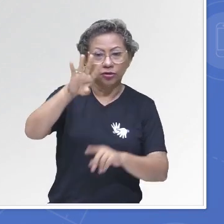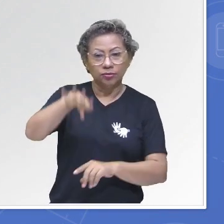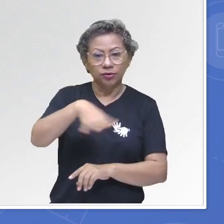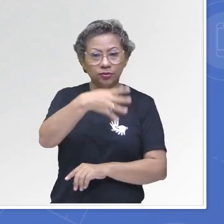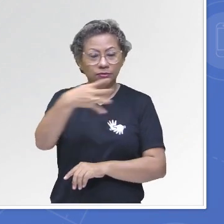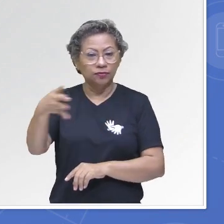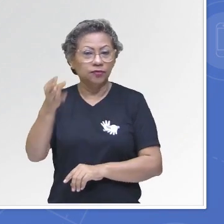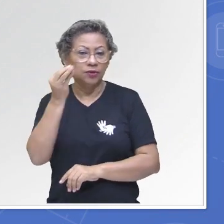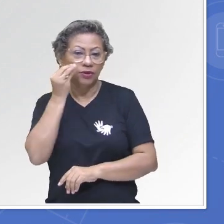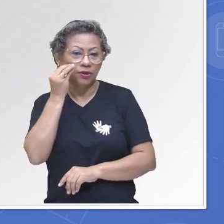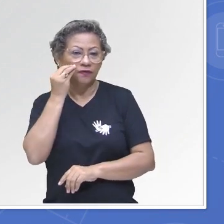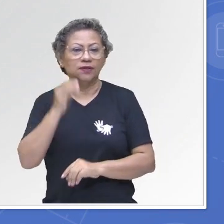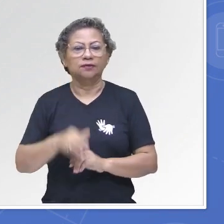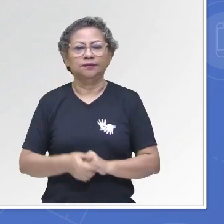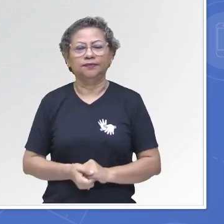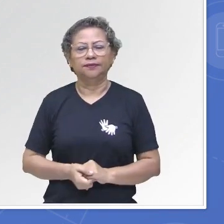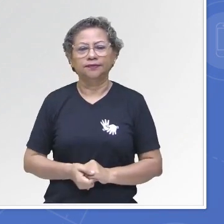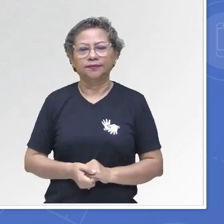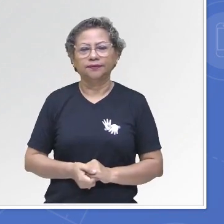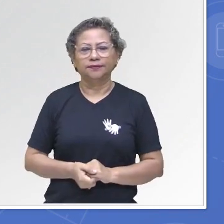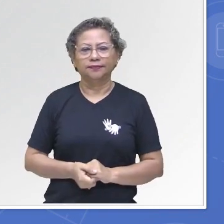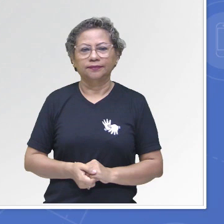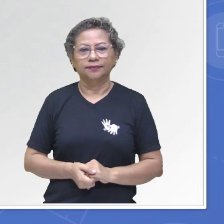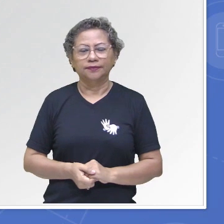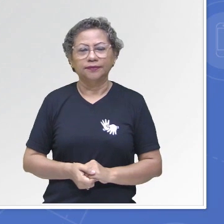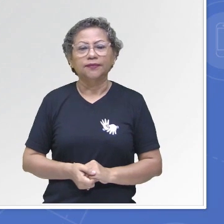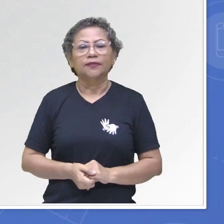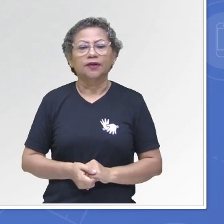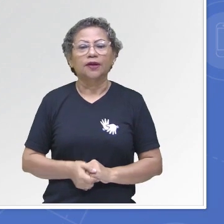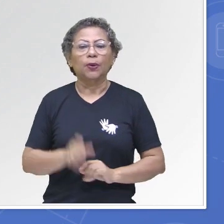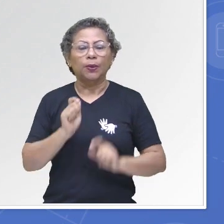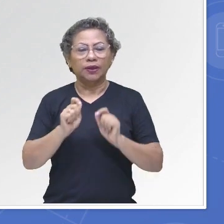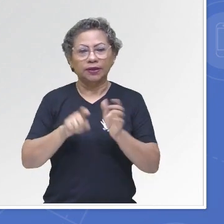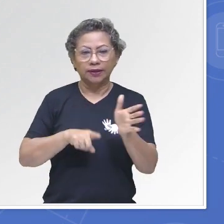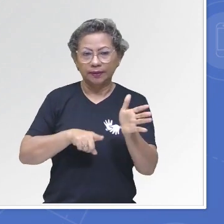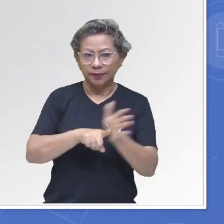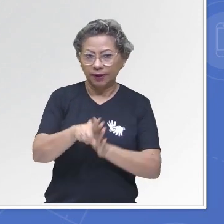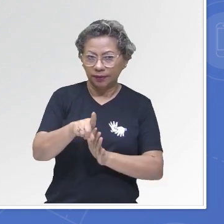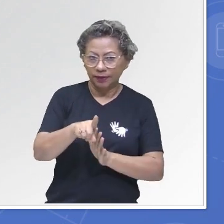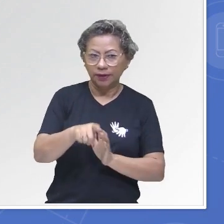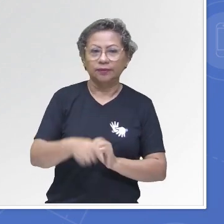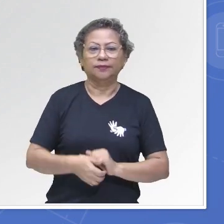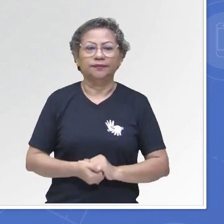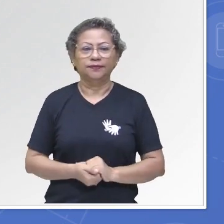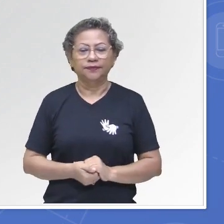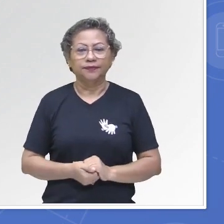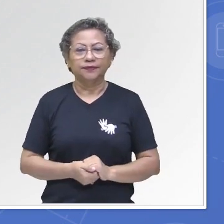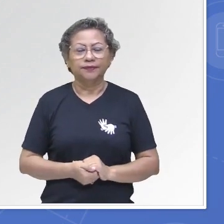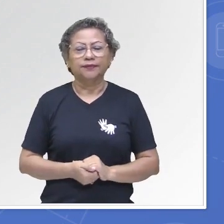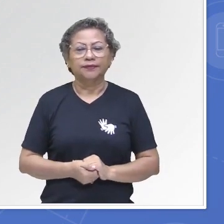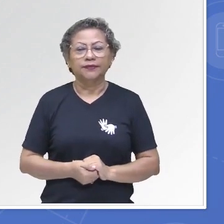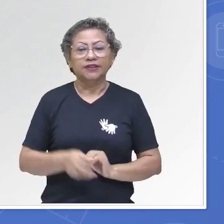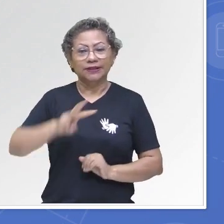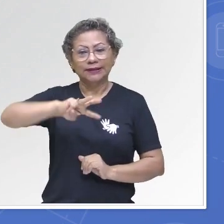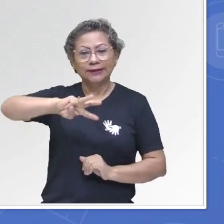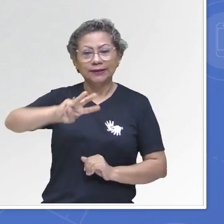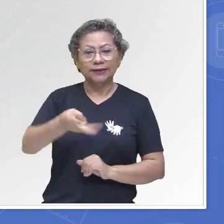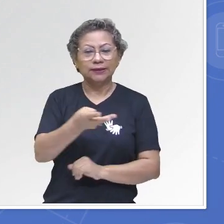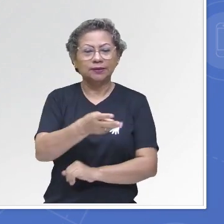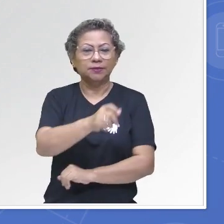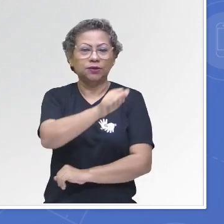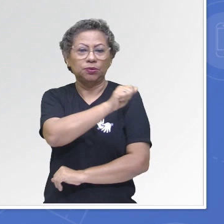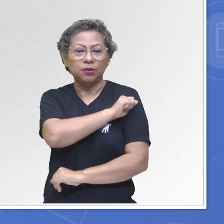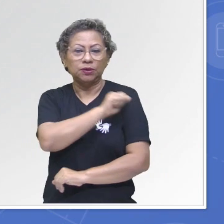Vamos mostrar aí a questão 1, né? Fala aí dos 3.000 alunos e